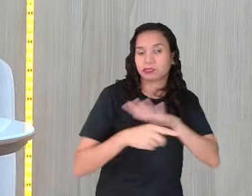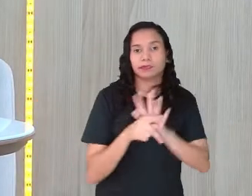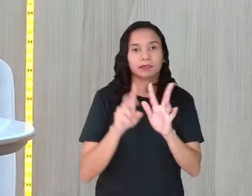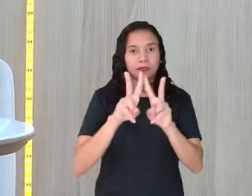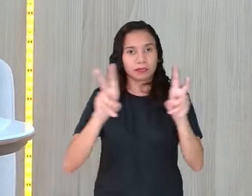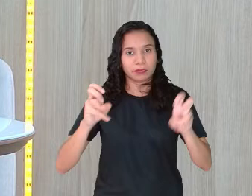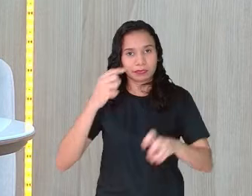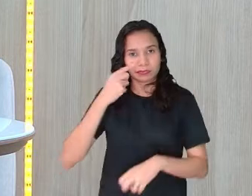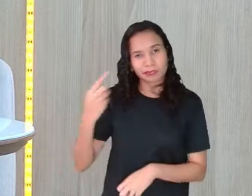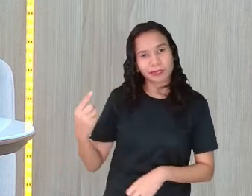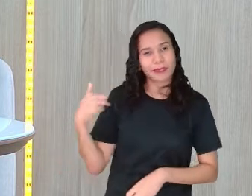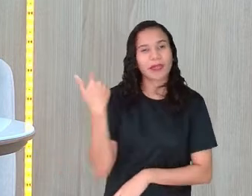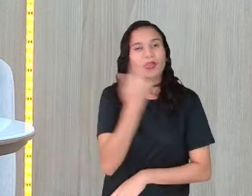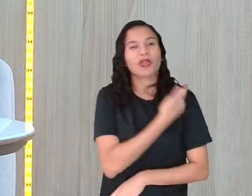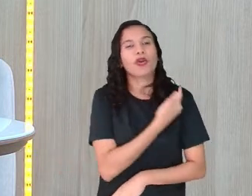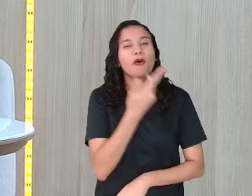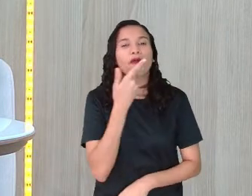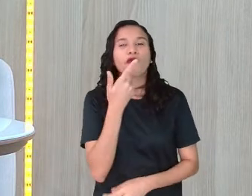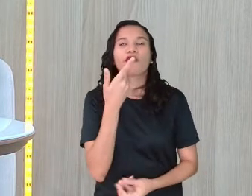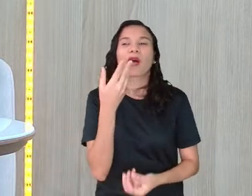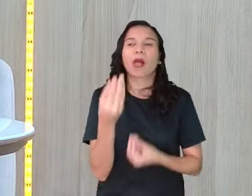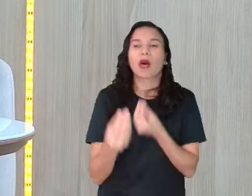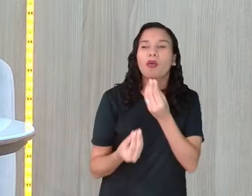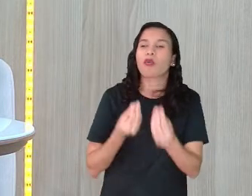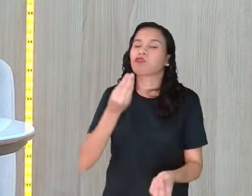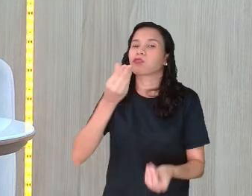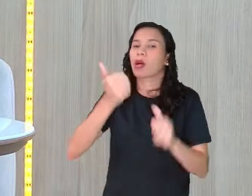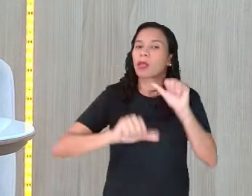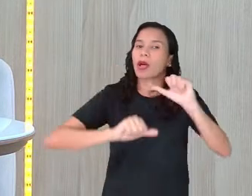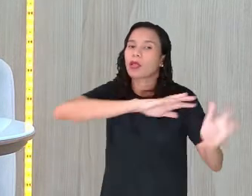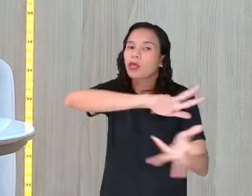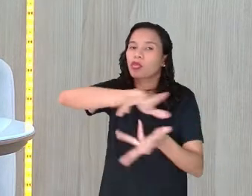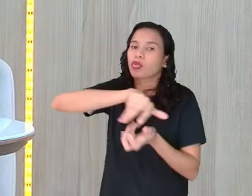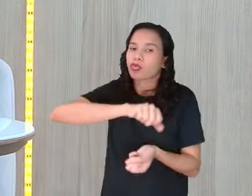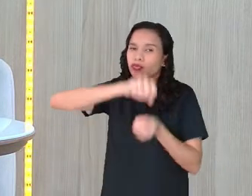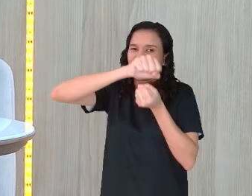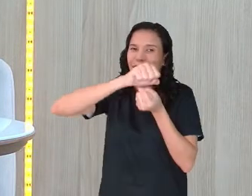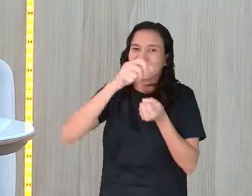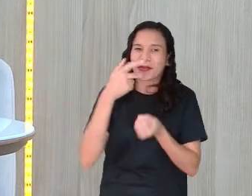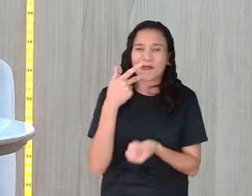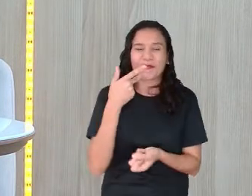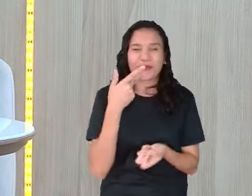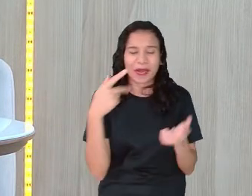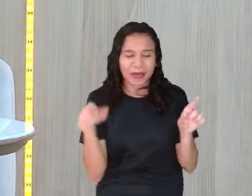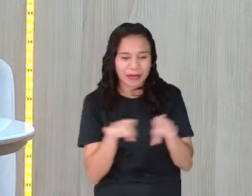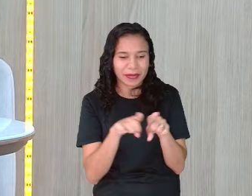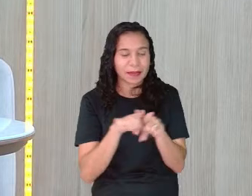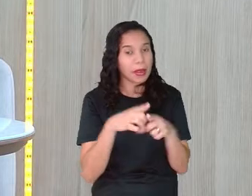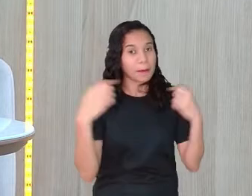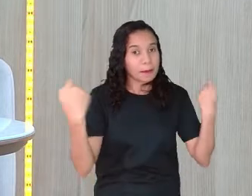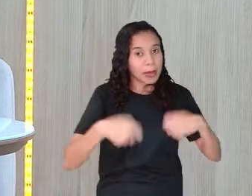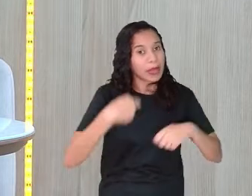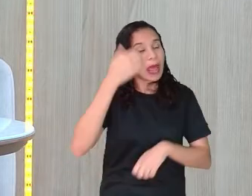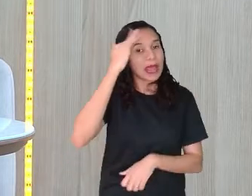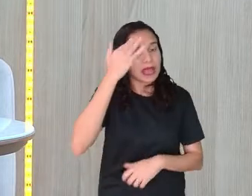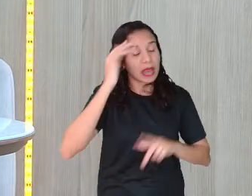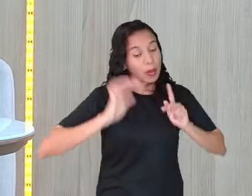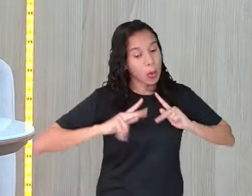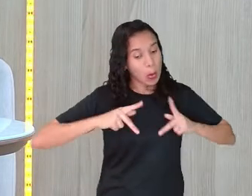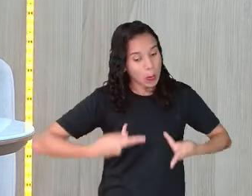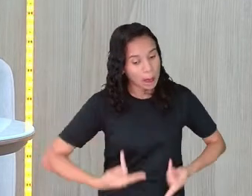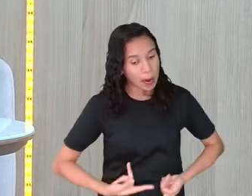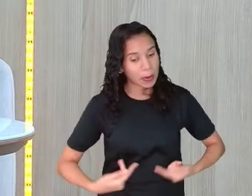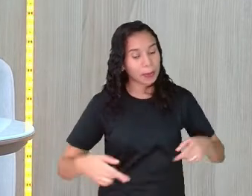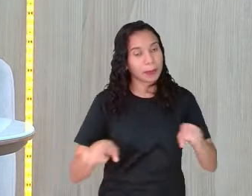sobre isso. E quando a gente está falando, né, nessa questão de sustentabilidade, quando a gente fala que tem que entender o ser humano